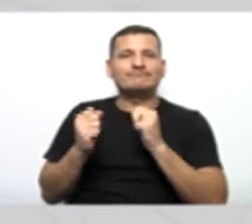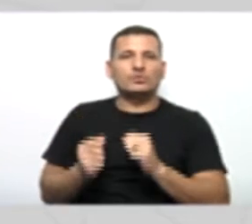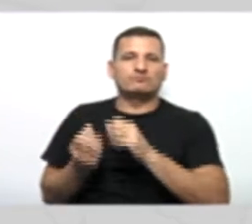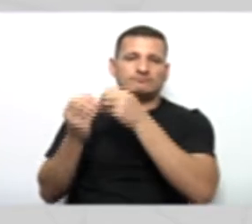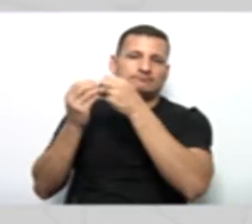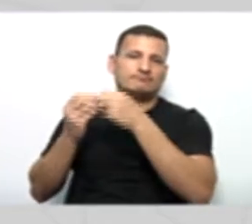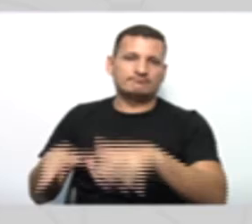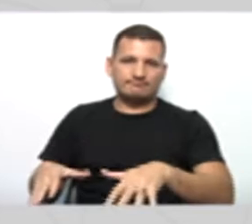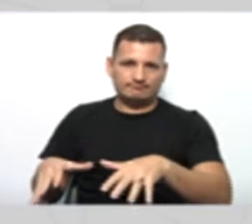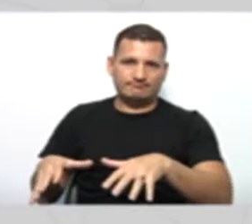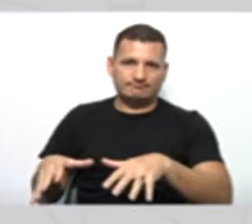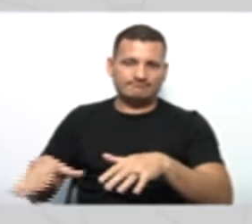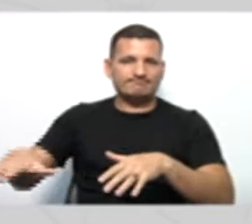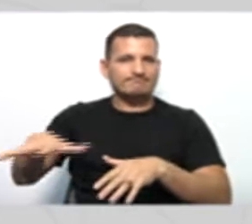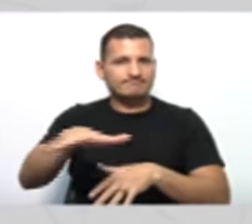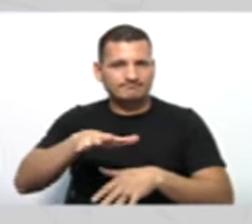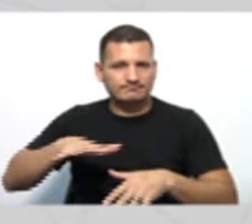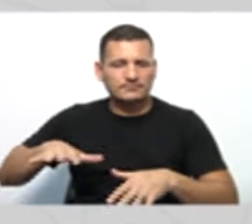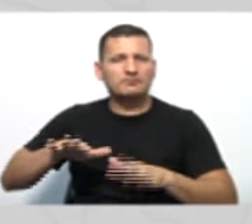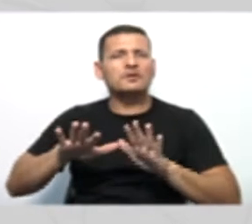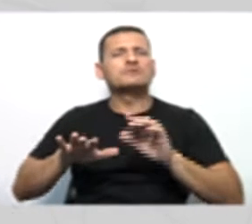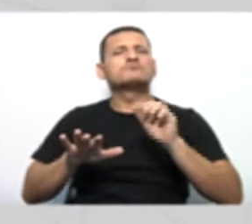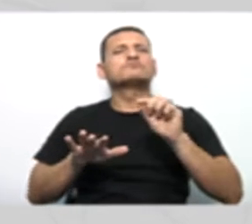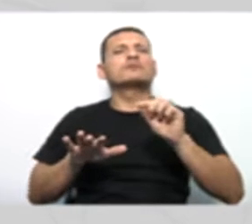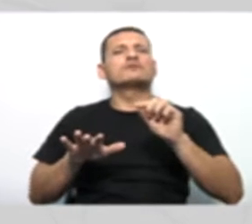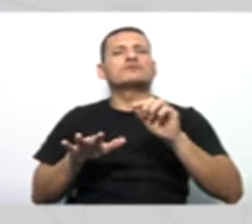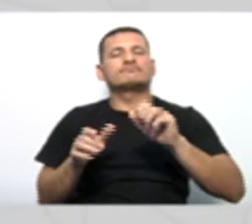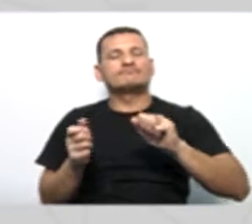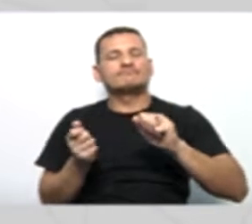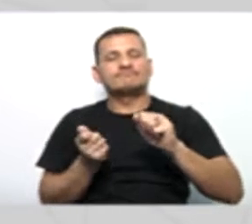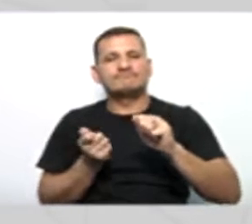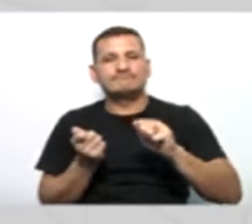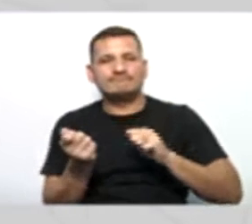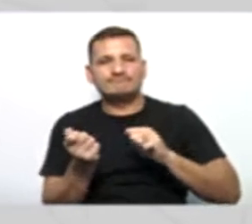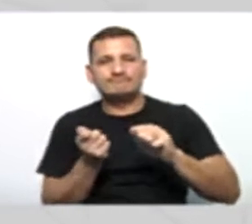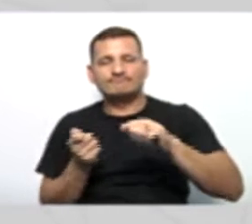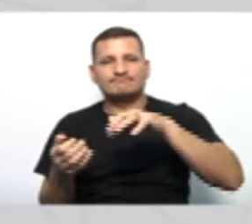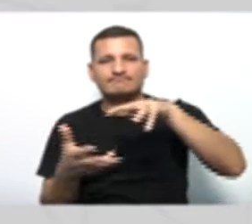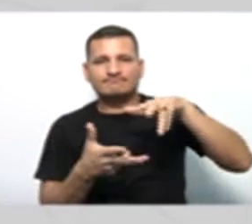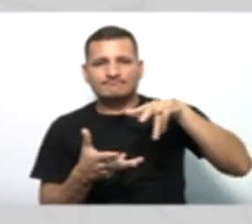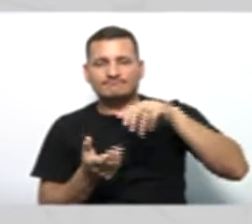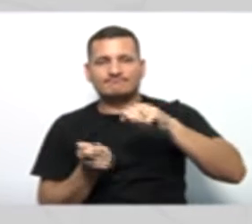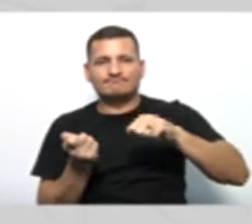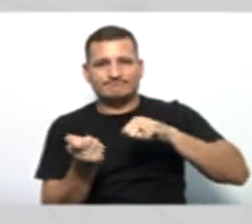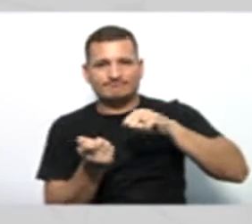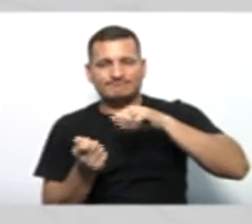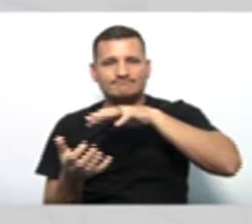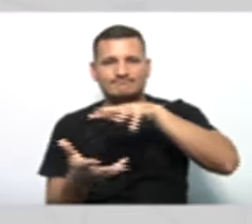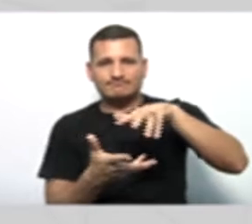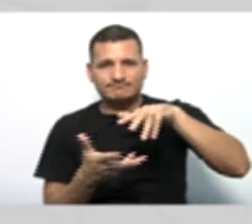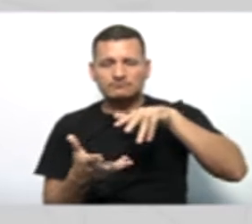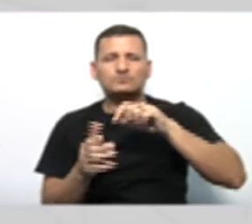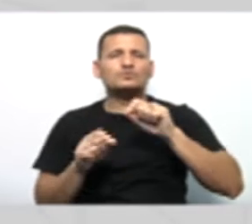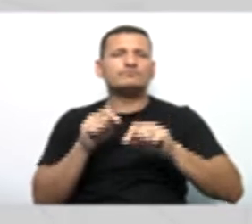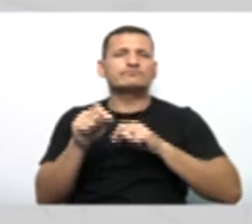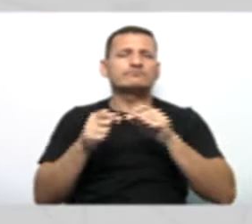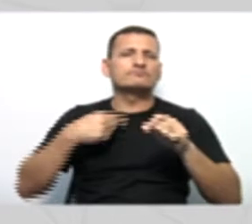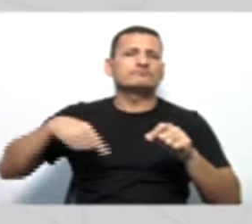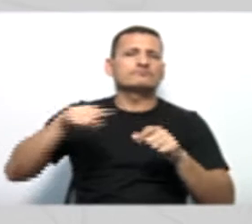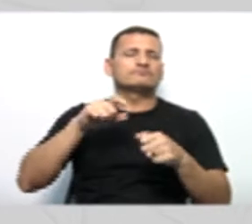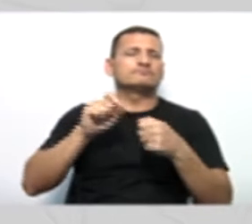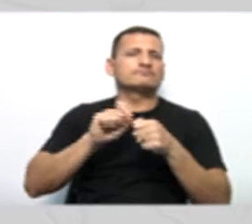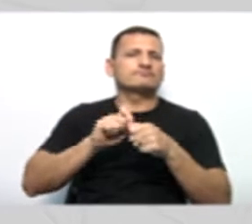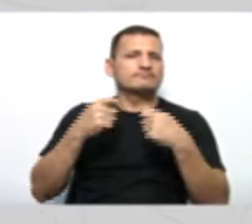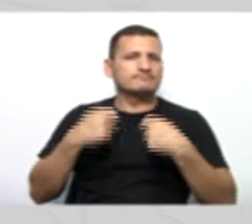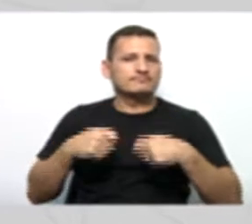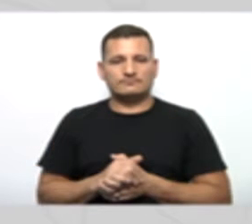Mas, o que é o desenvolvimento sustentável? O que nós precisamos fazer para que essa degradação ambiental não